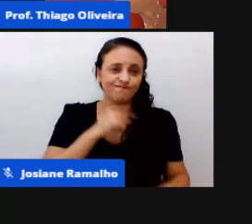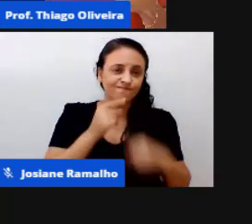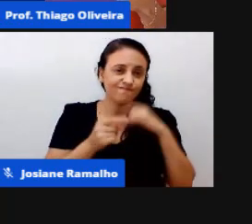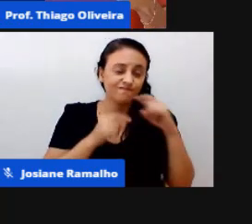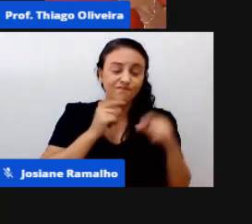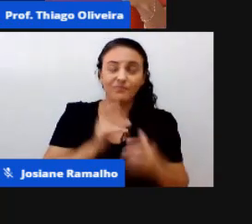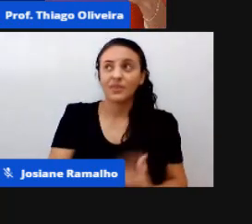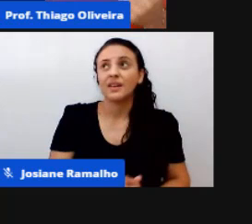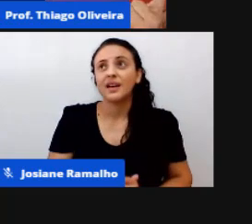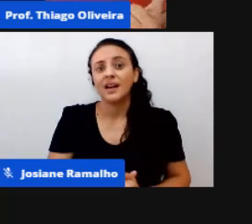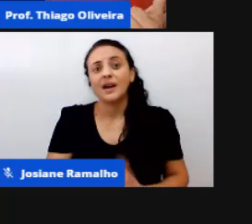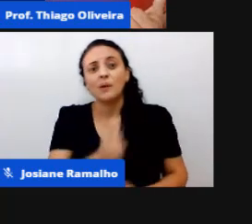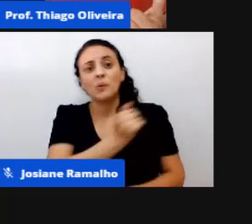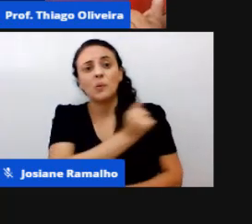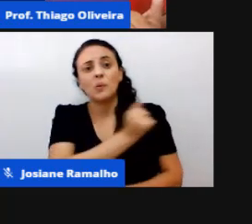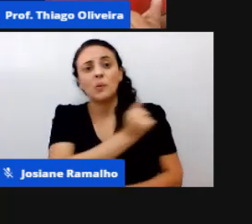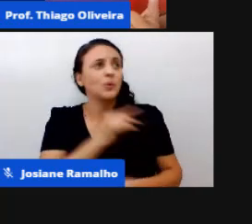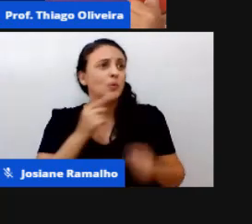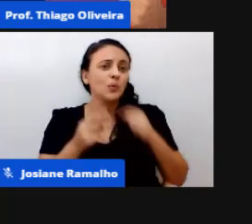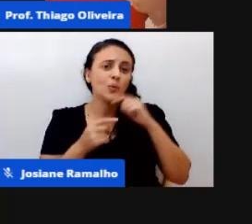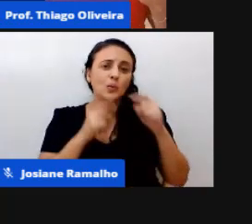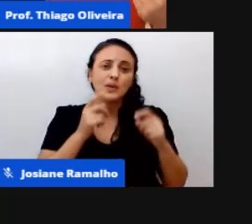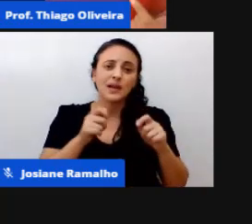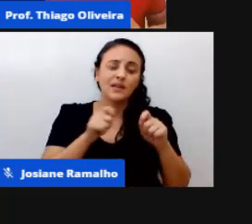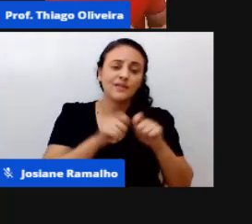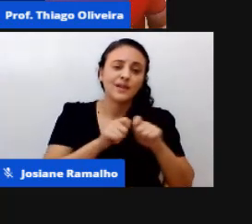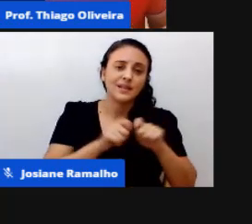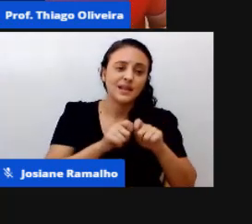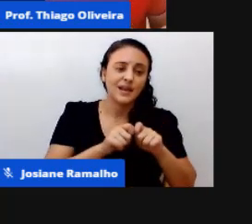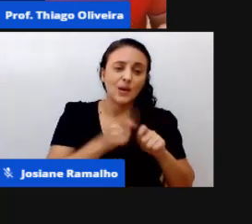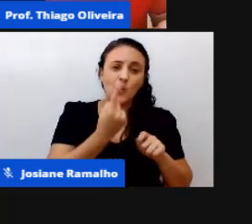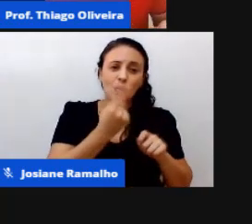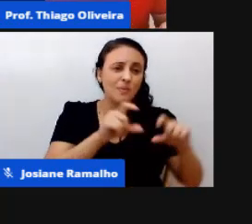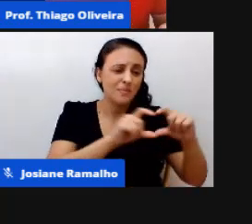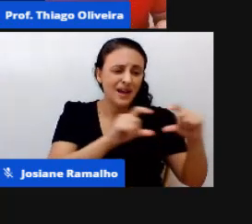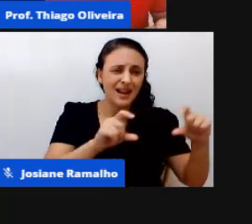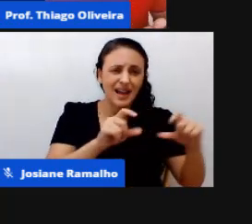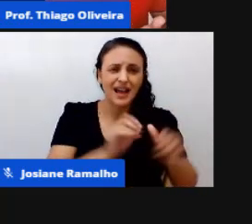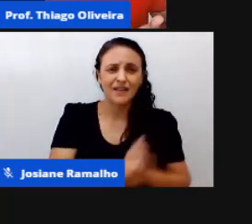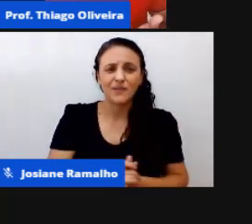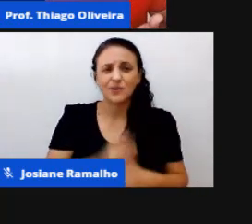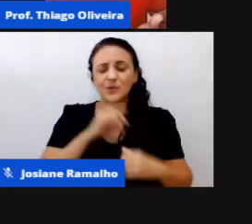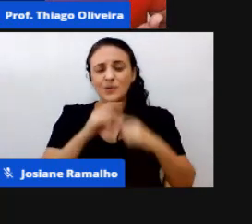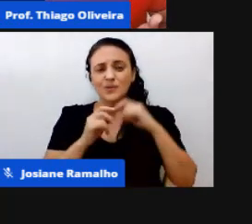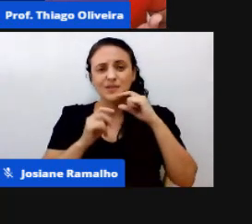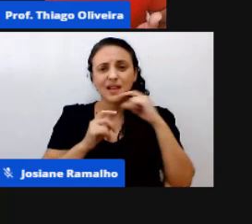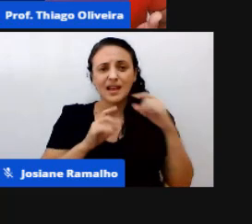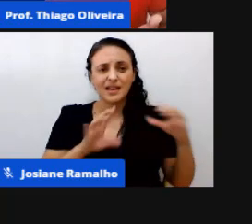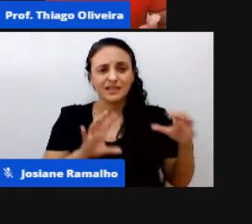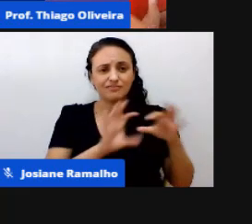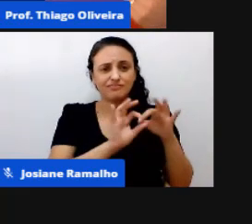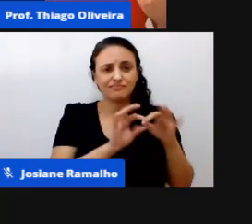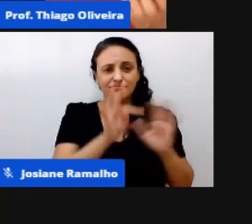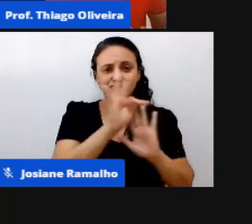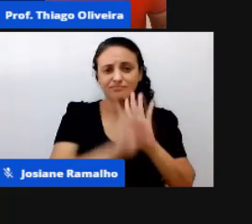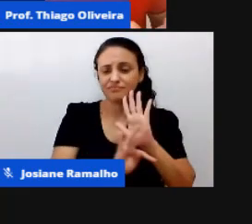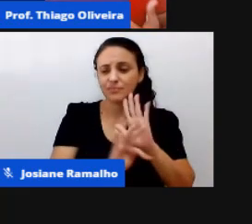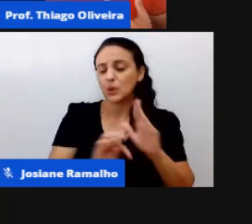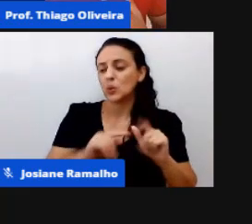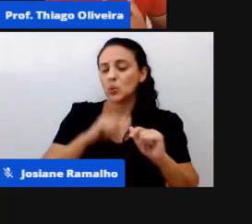não consegue produzir um parágrafo padrão, não consegue conectar textos, o aluno não consegue